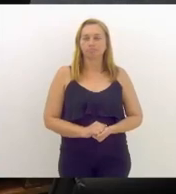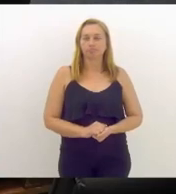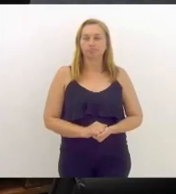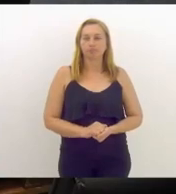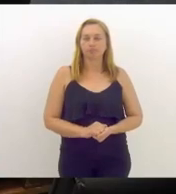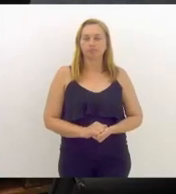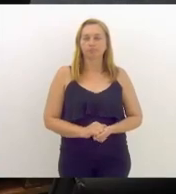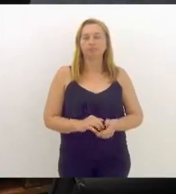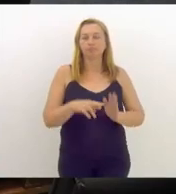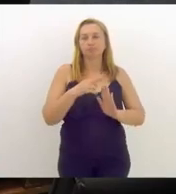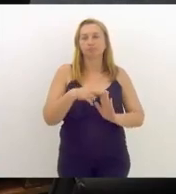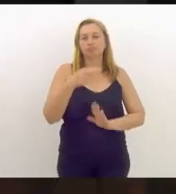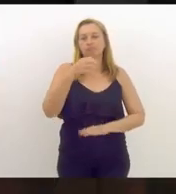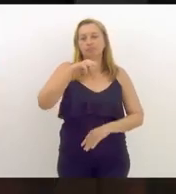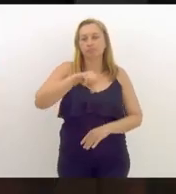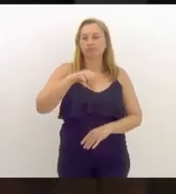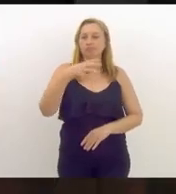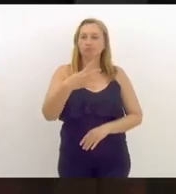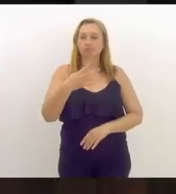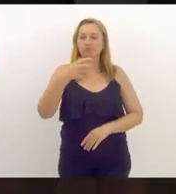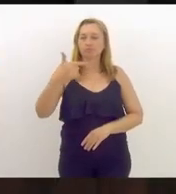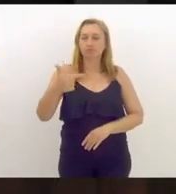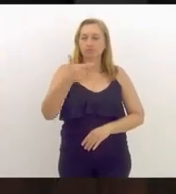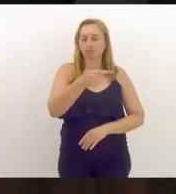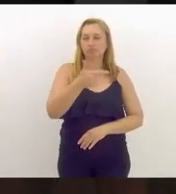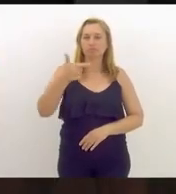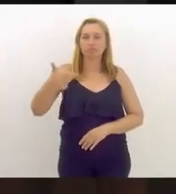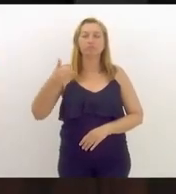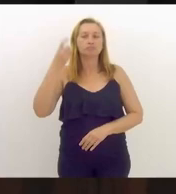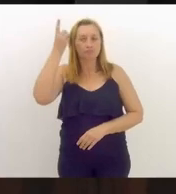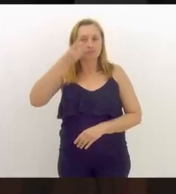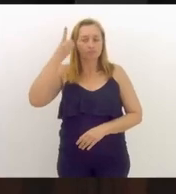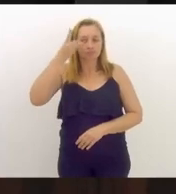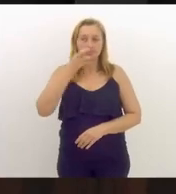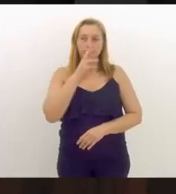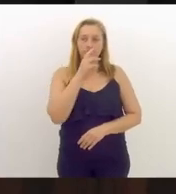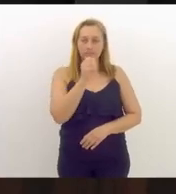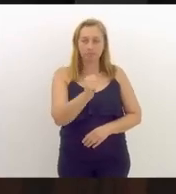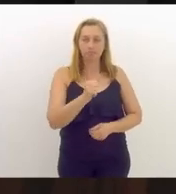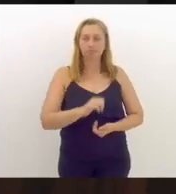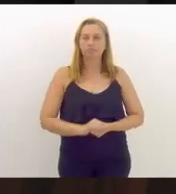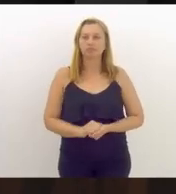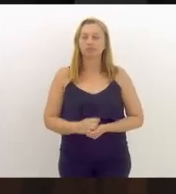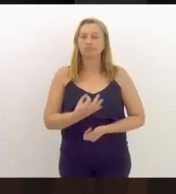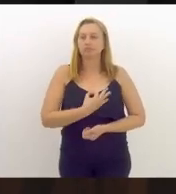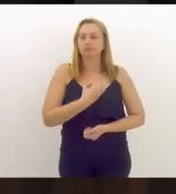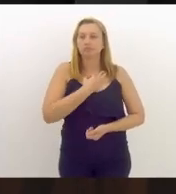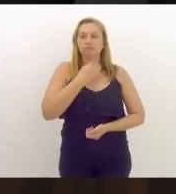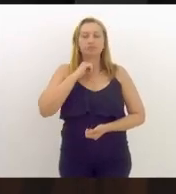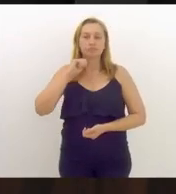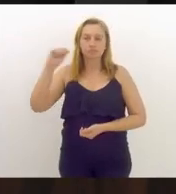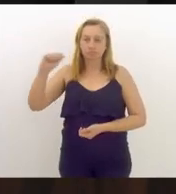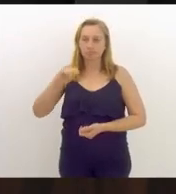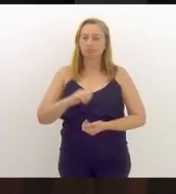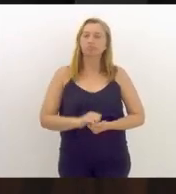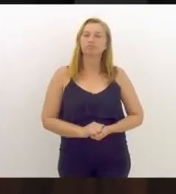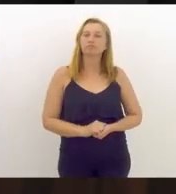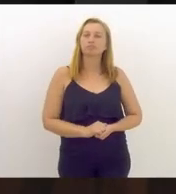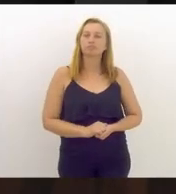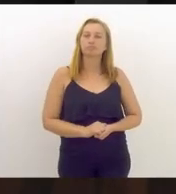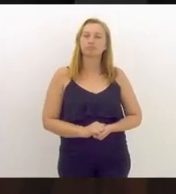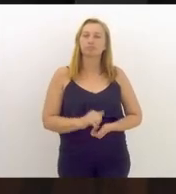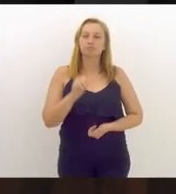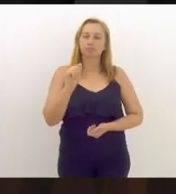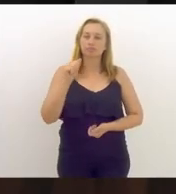projeto de resolução 942 2021 de autoria Deputado Rodrigo Amorim que consegue medalha Tiradentes respectiva de promo